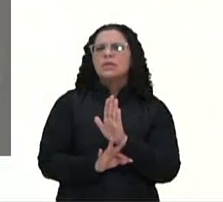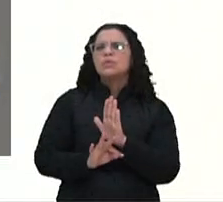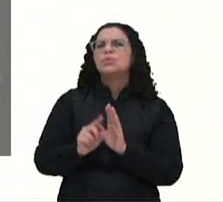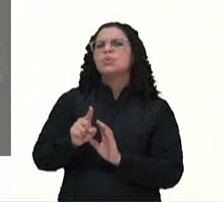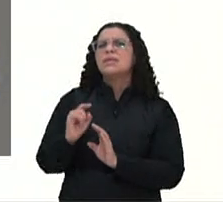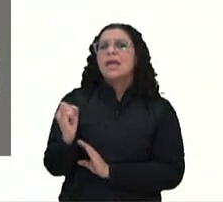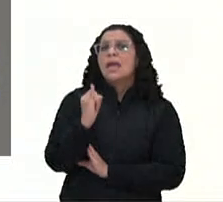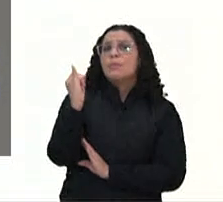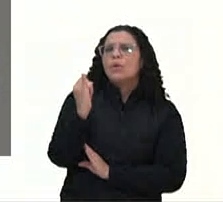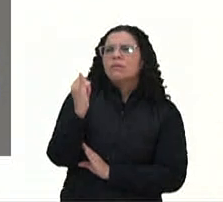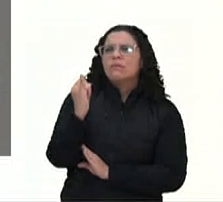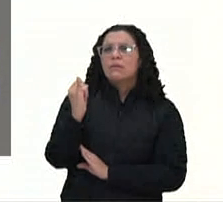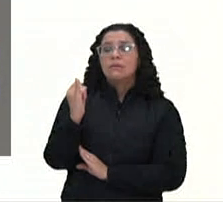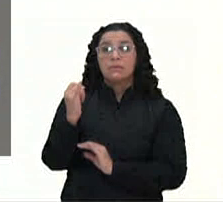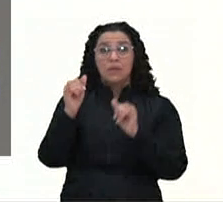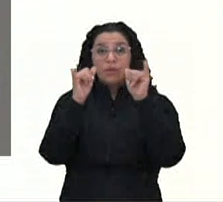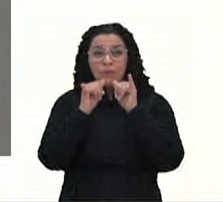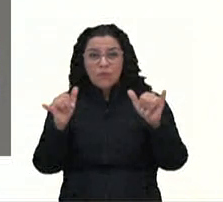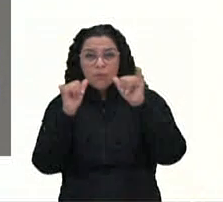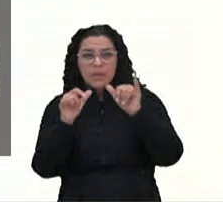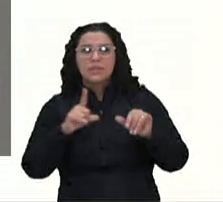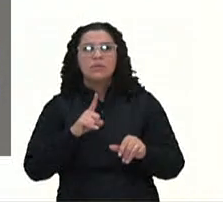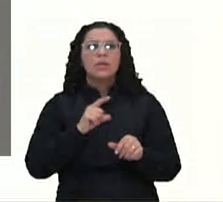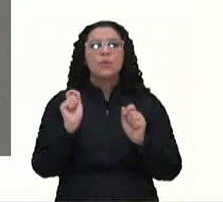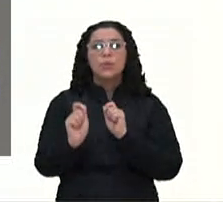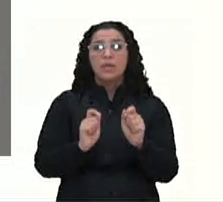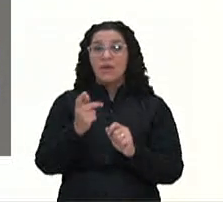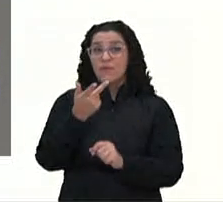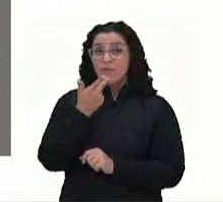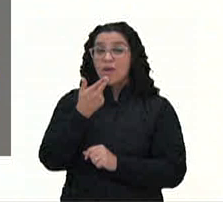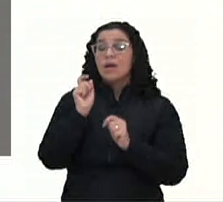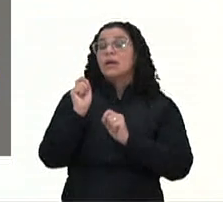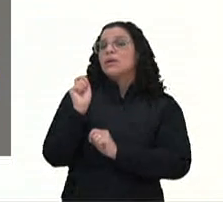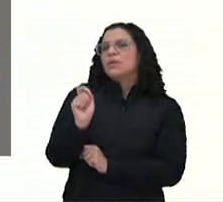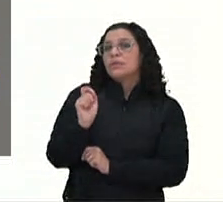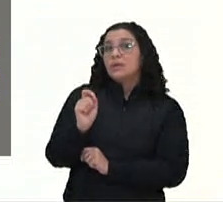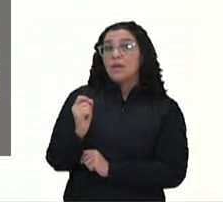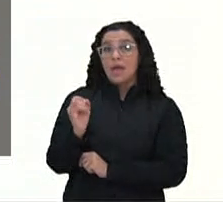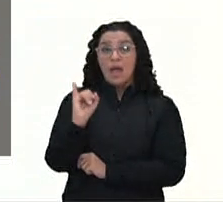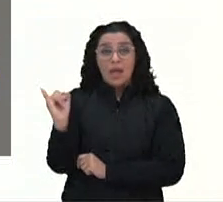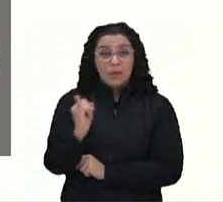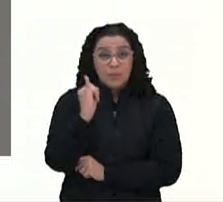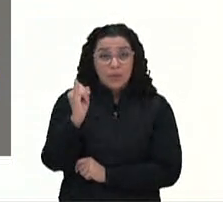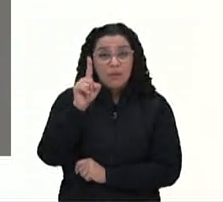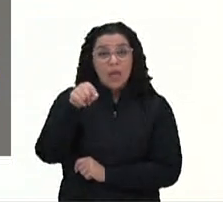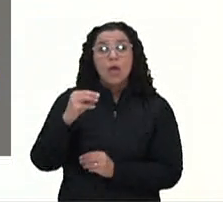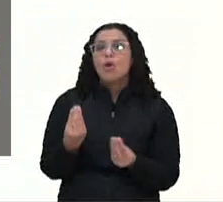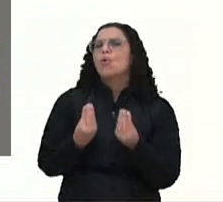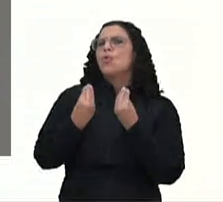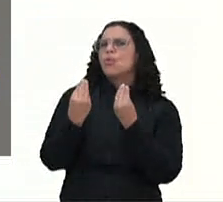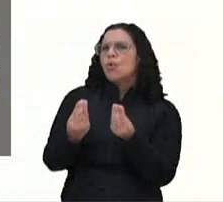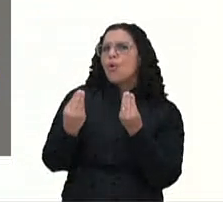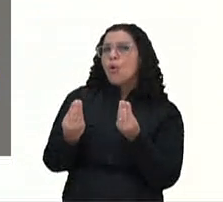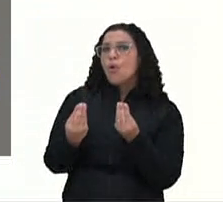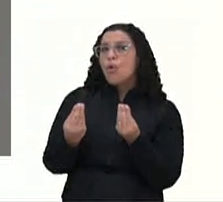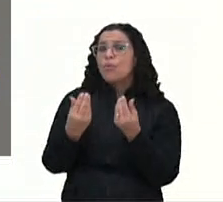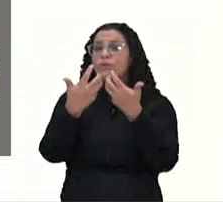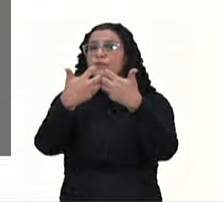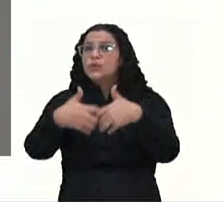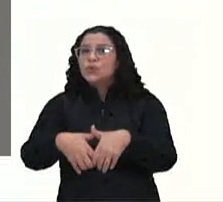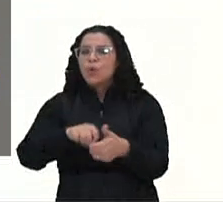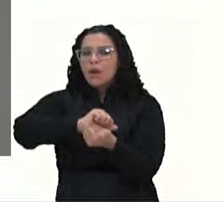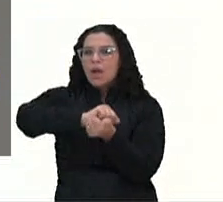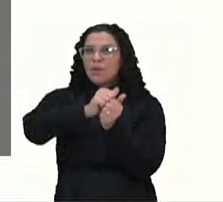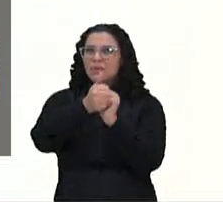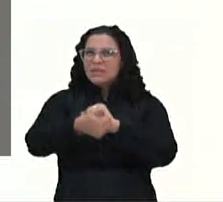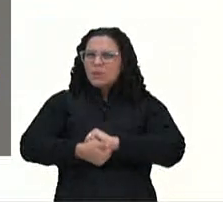informação importante? How the sport is played. A informação importante aqui é como que esse esporte é jogado.